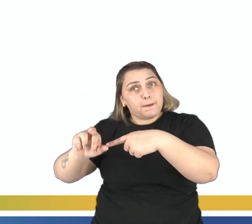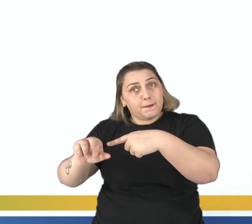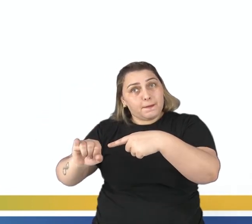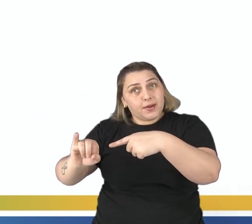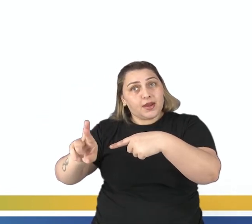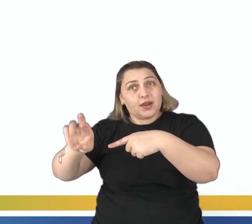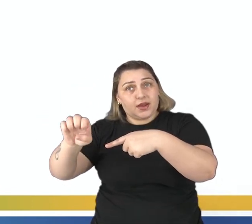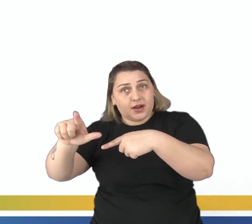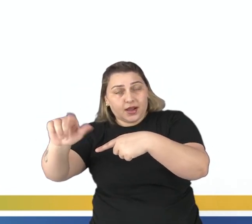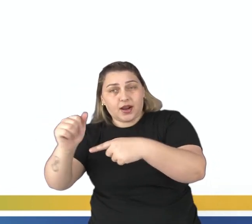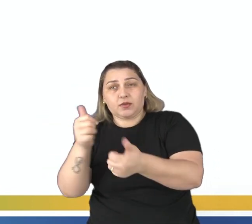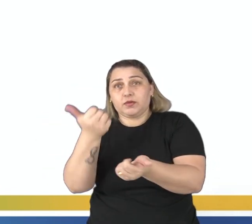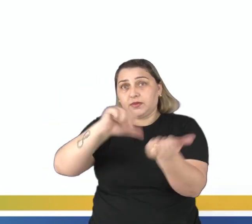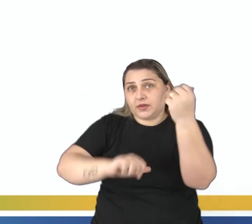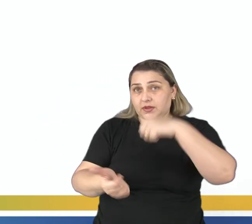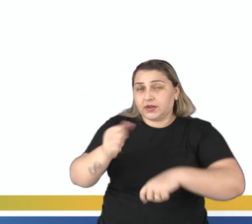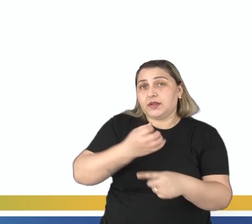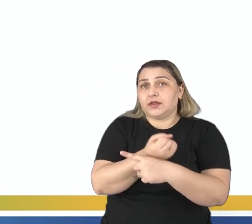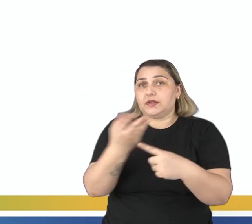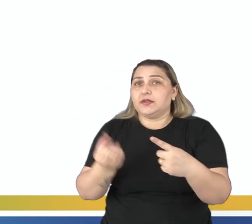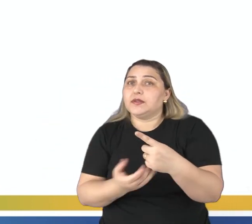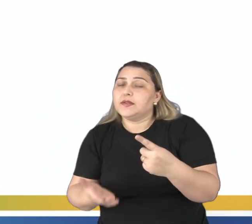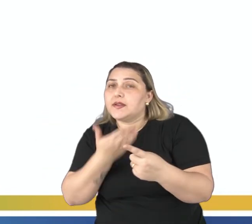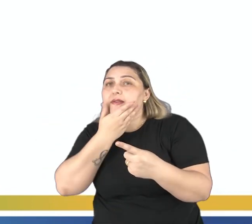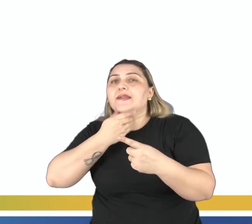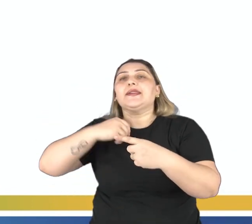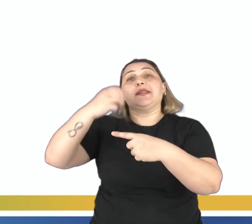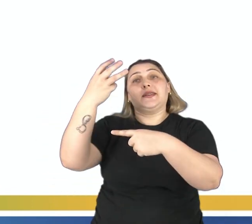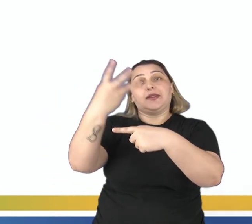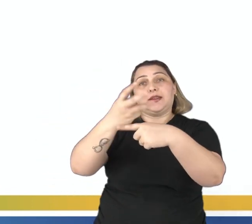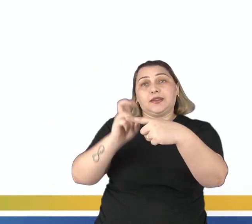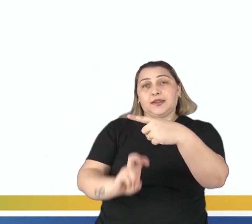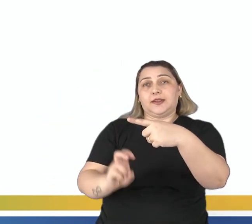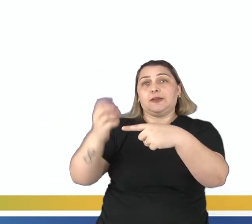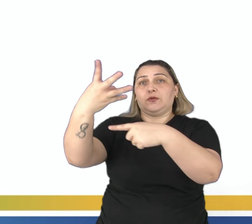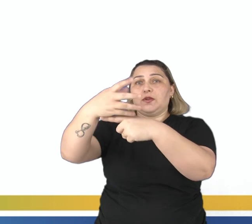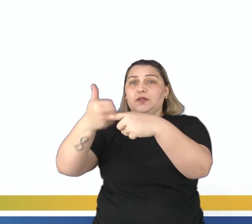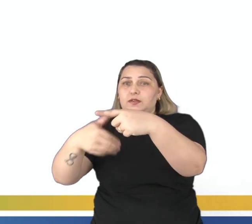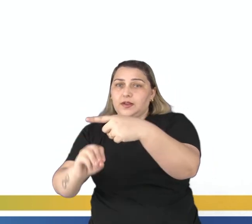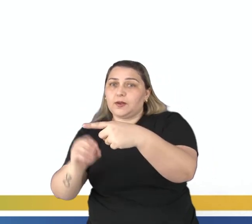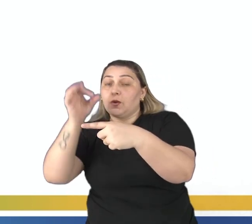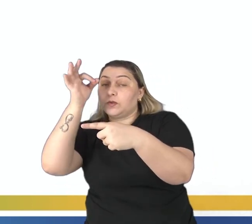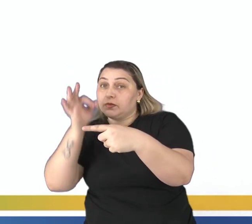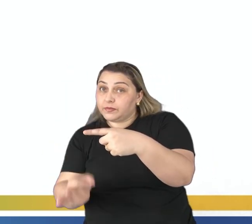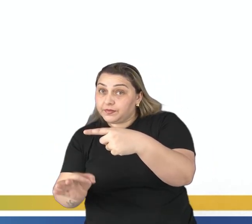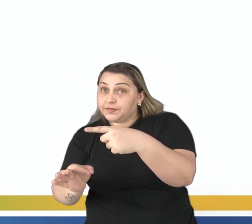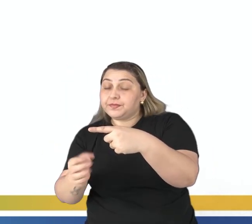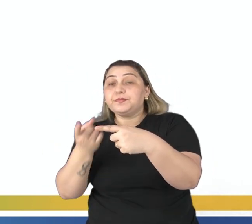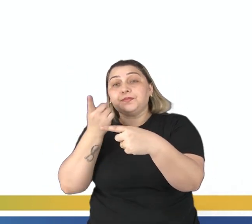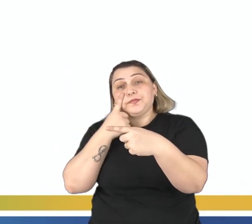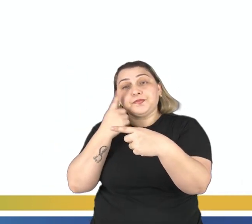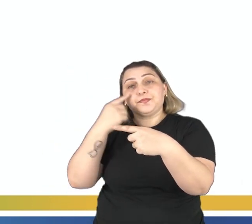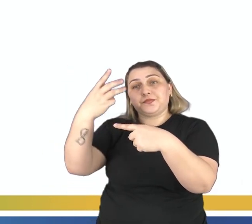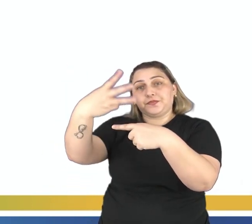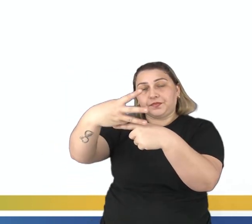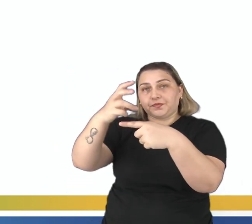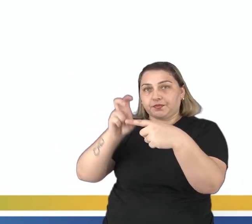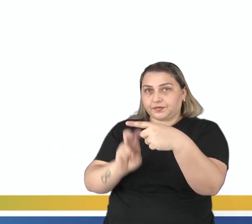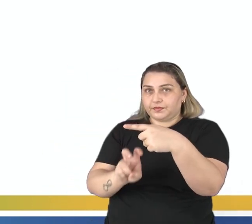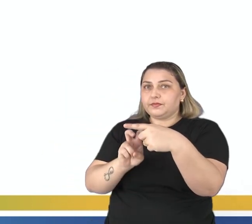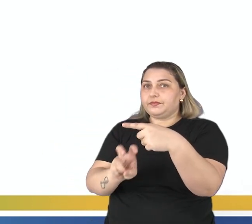nós temos que analisar as frações, 3/5 e 4/10, ok? Note, pessoal, que